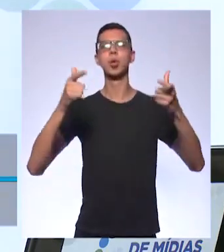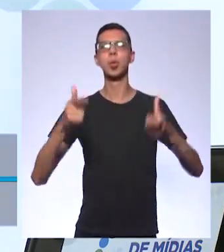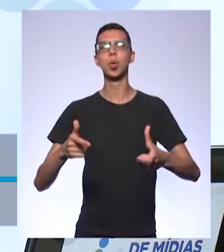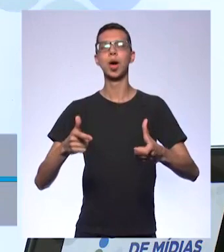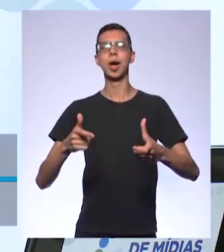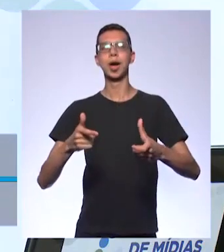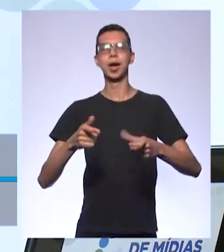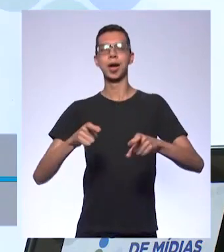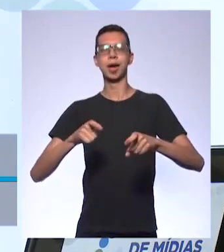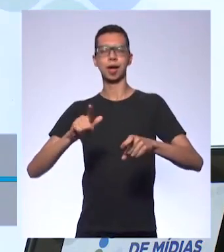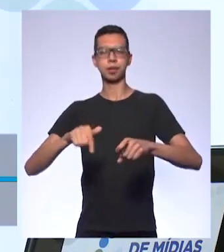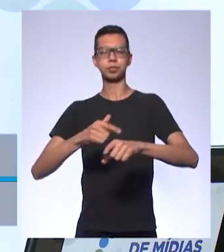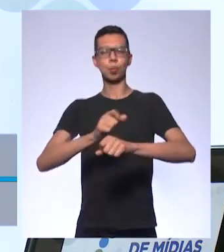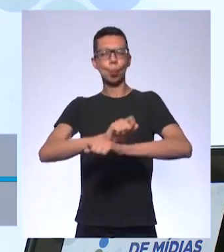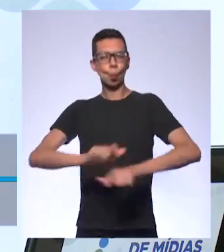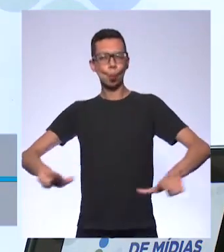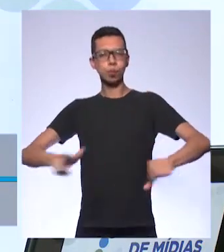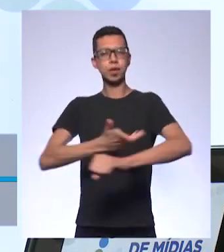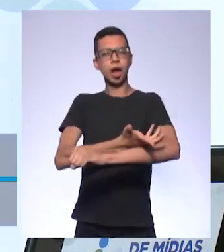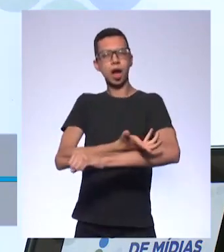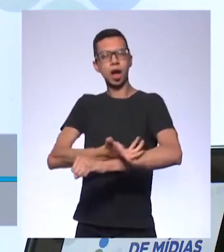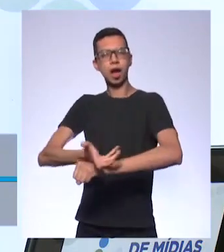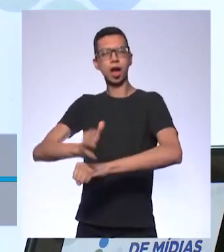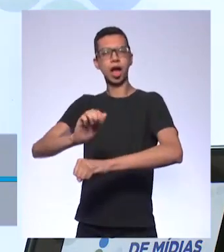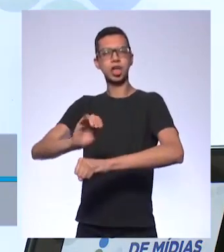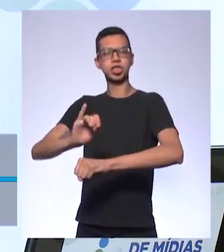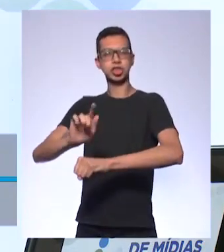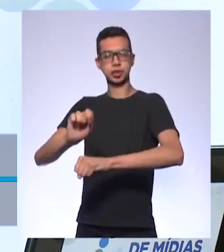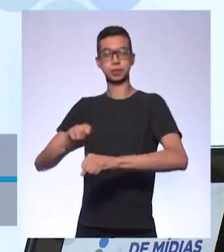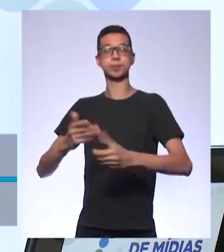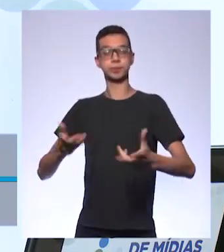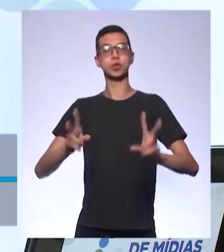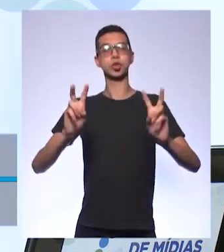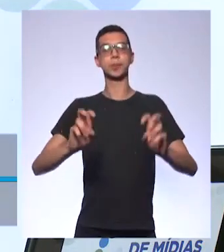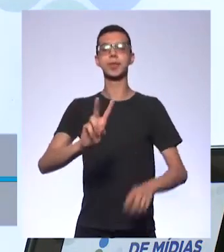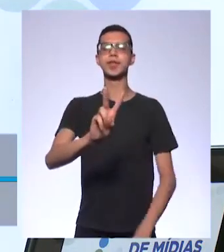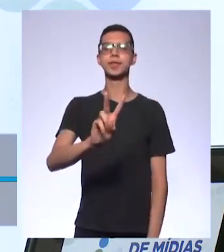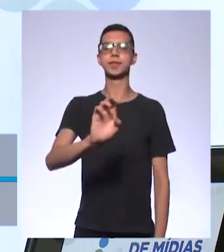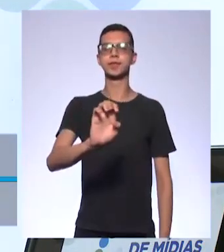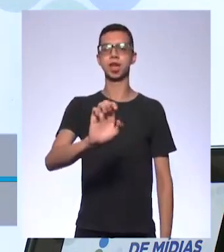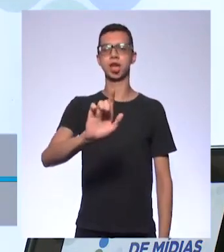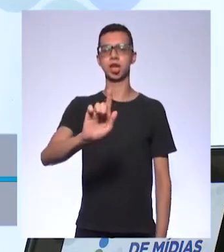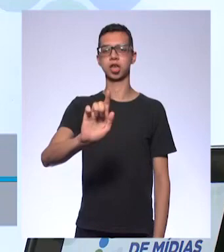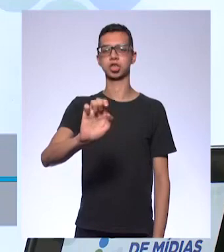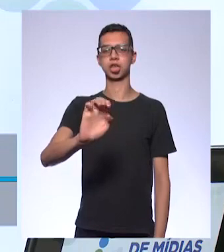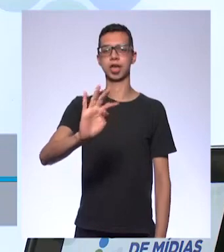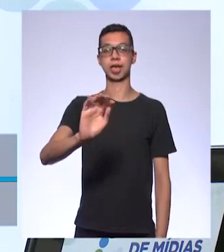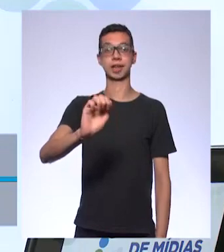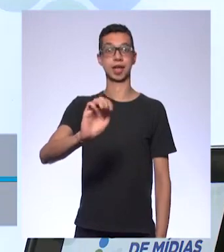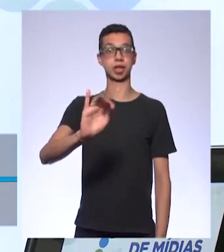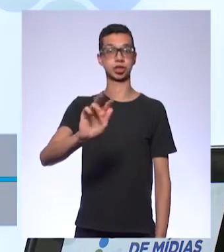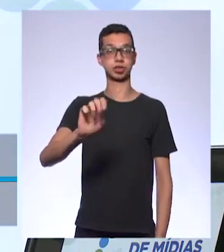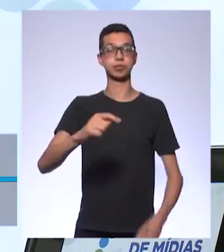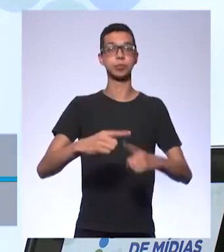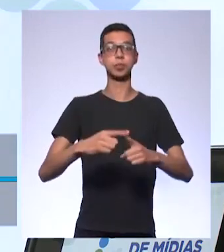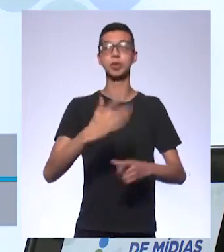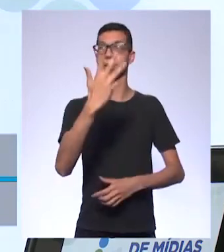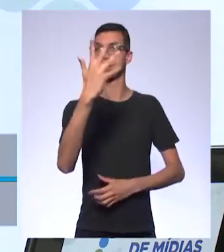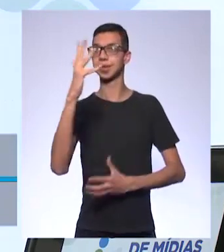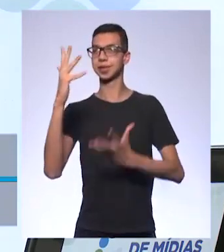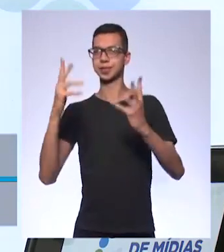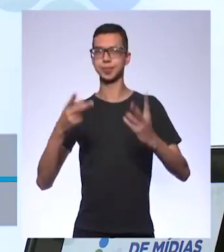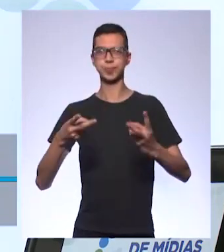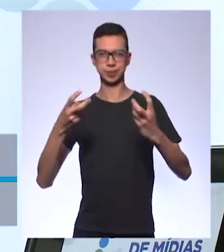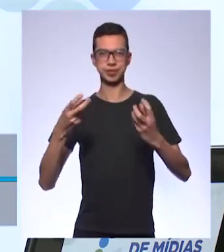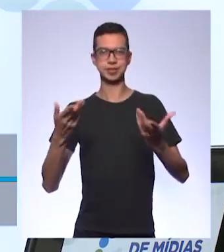do Cerrado, que são denominações vegetativas, porque, na realidade, nós temos esse processo principal.